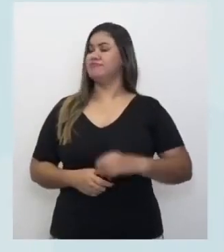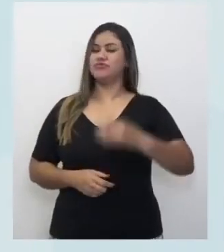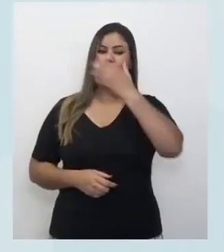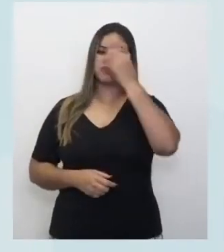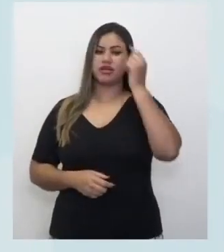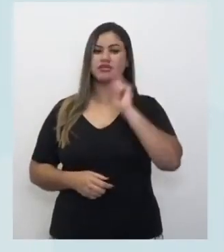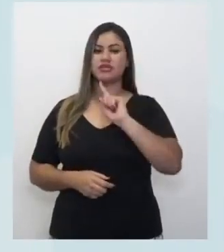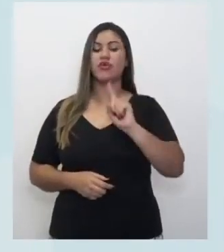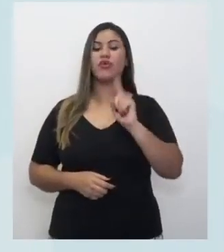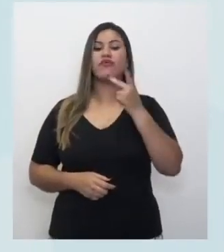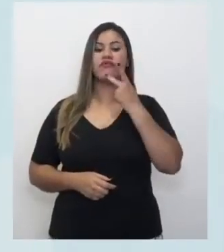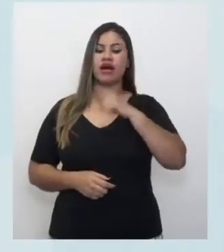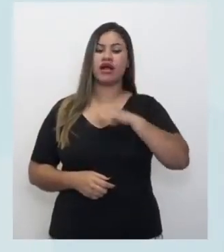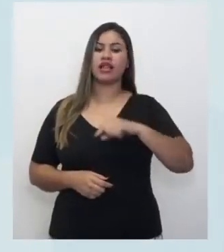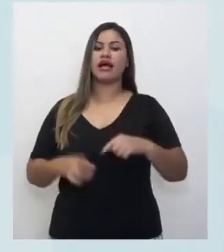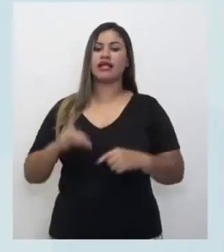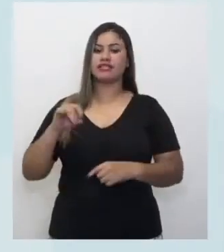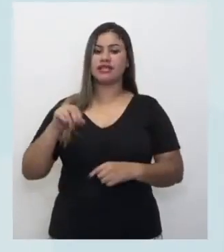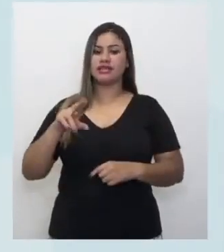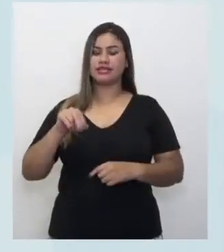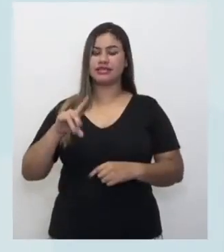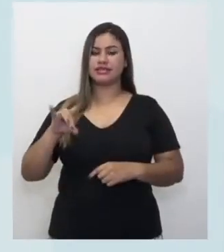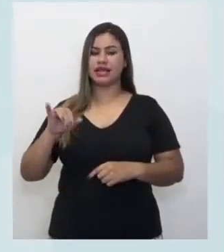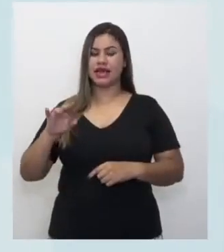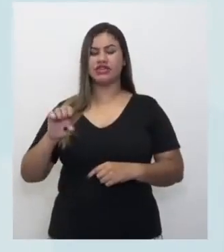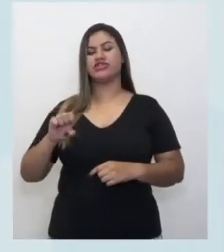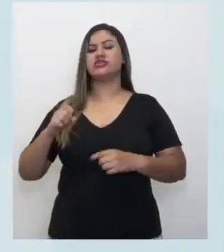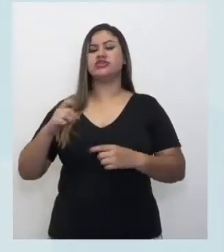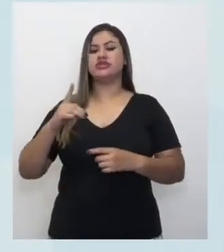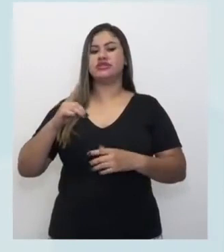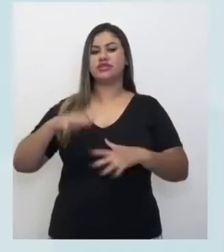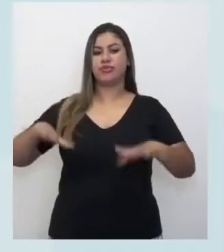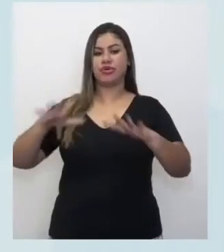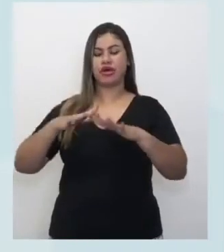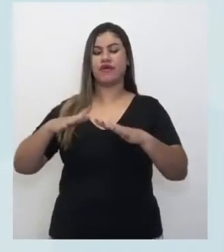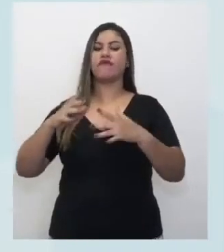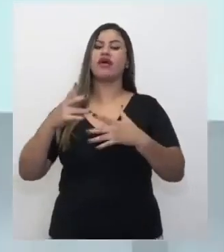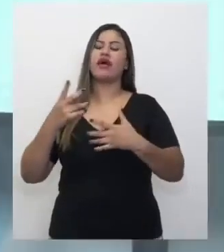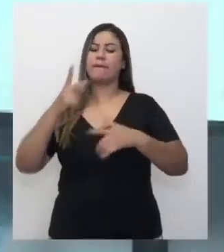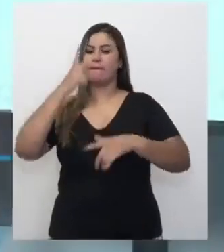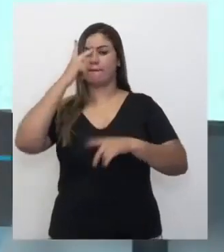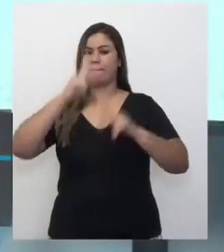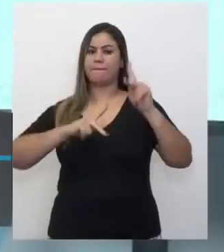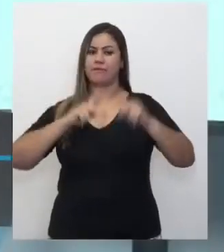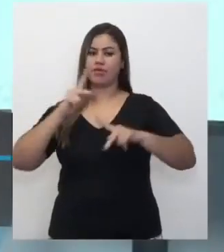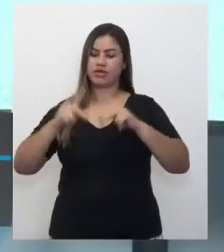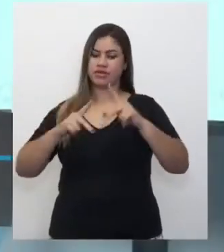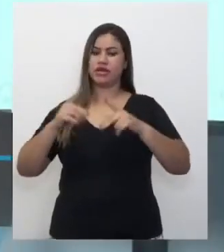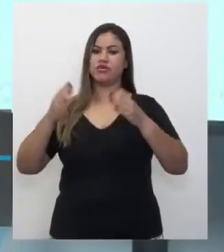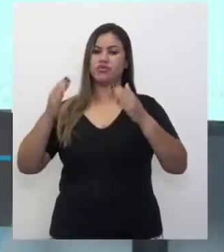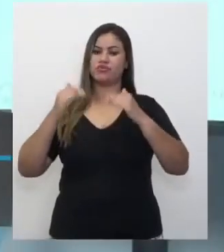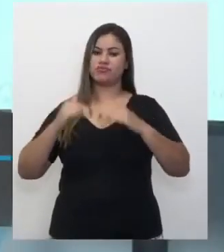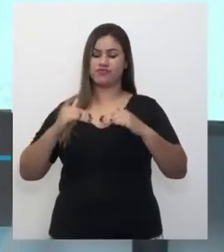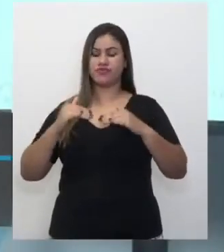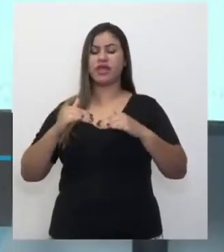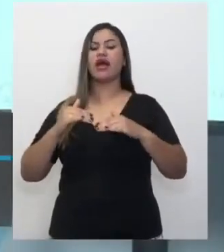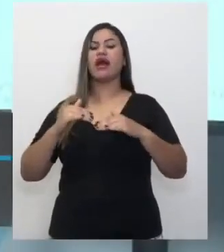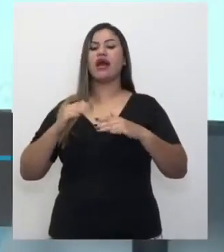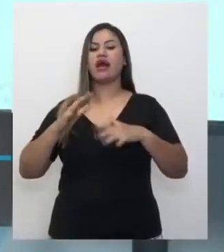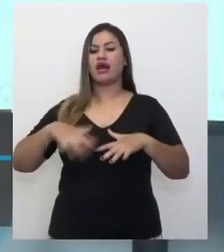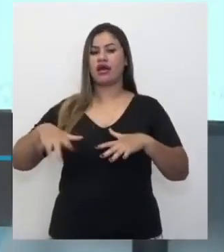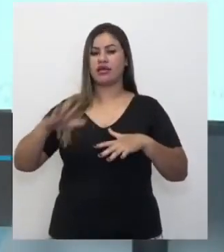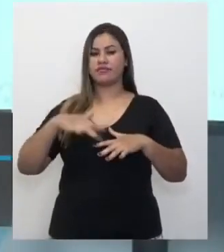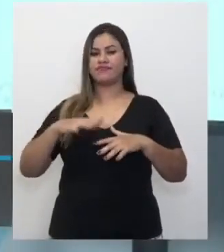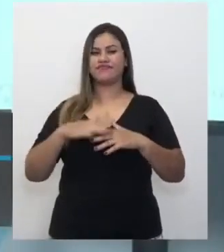densidade demográfica, habitante por, no caso, quilômetro quadrado. Tudo bem? Vamos para a nossa última razão de hoje, nossa última